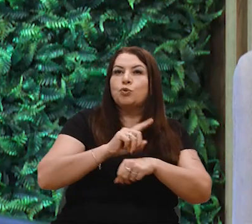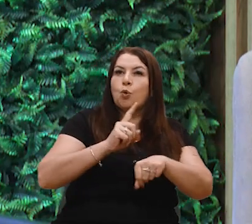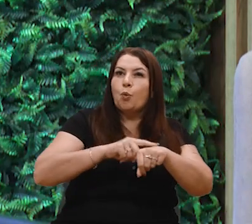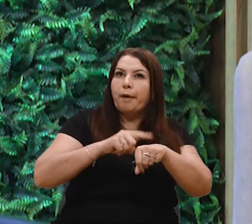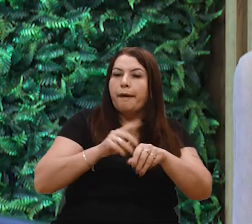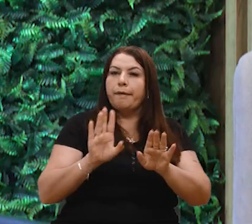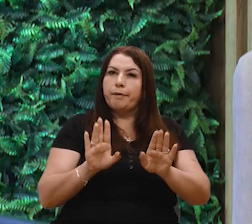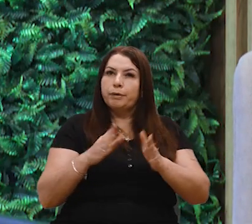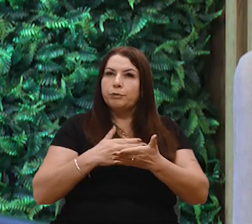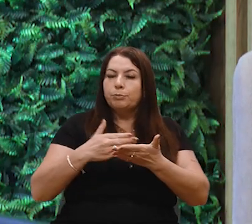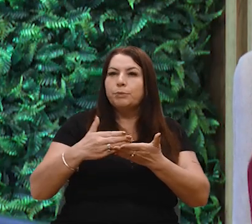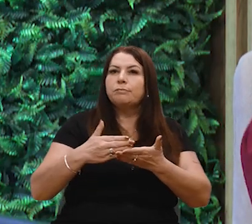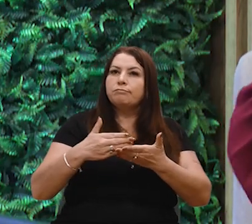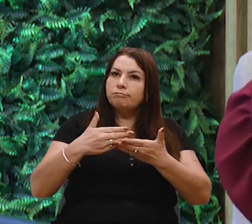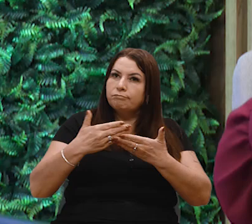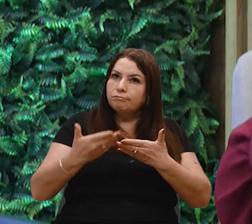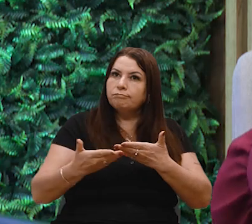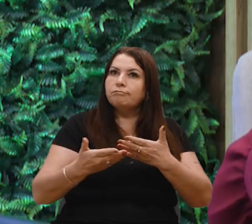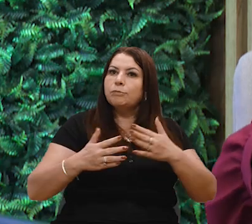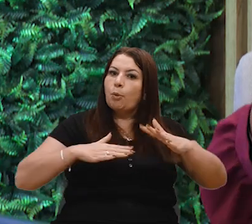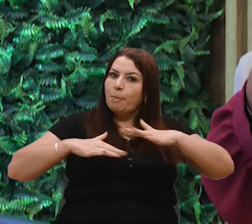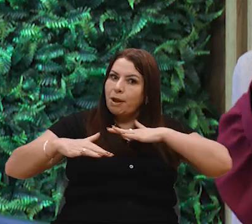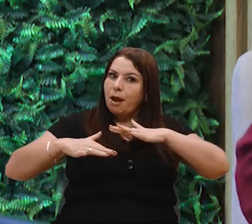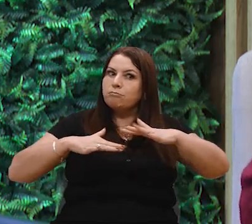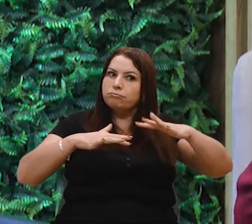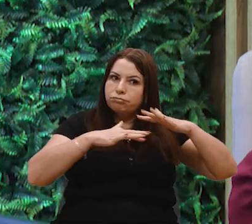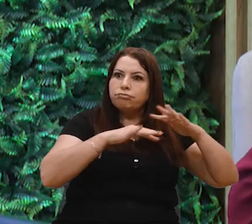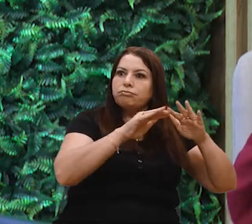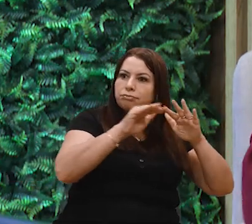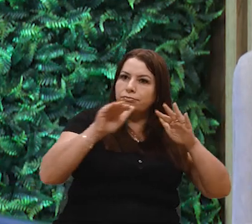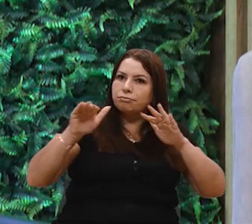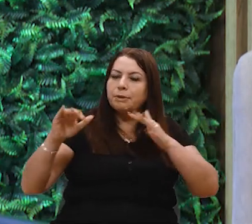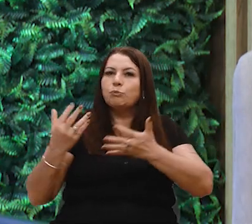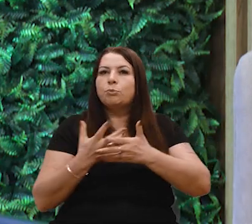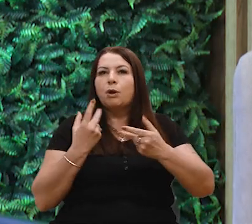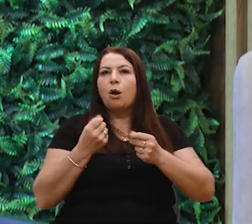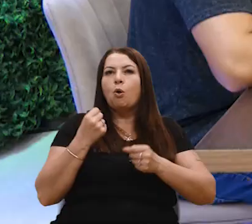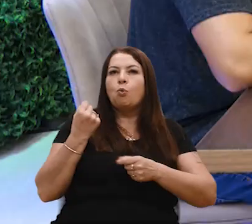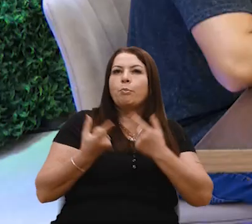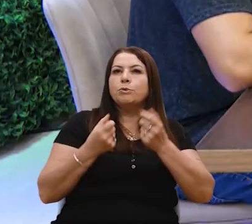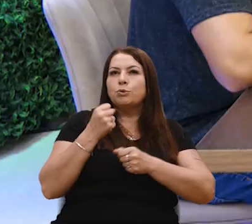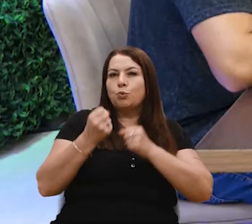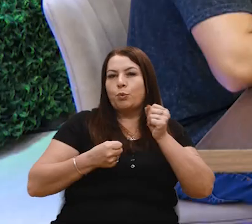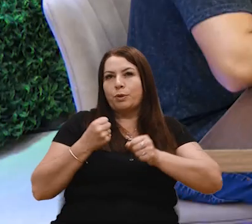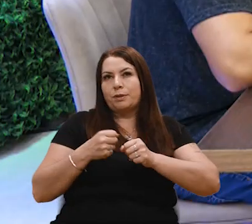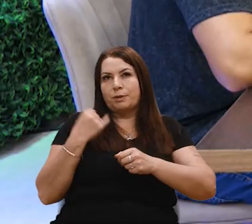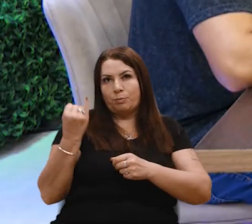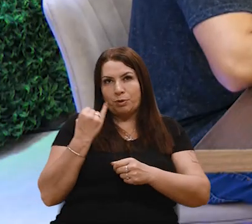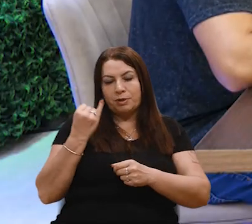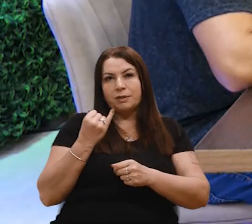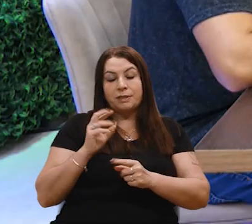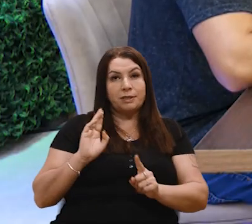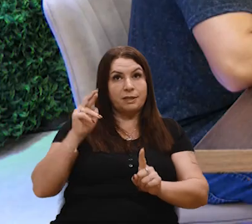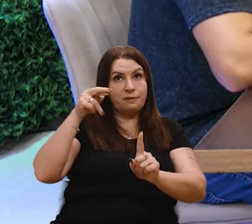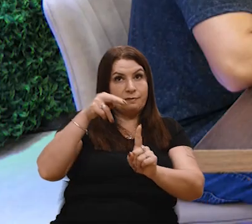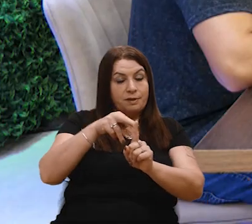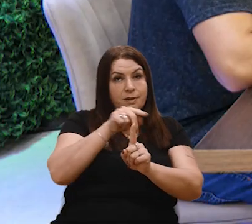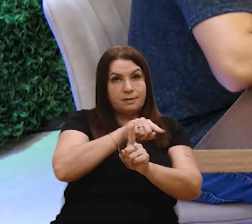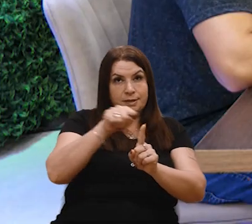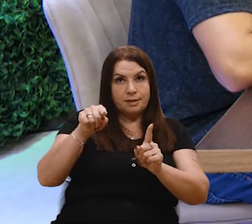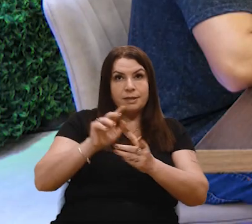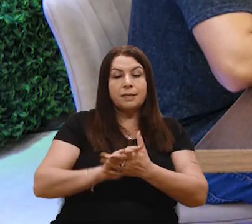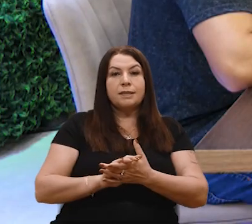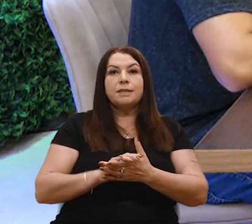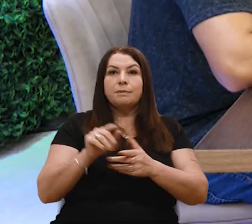alguns dias e horários. E aí começamos a nos mobilizar muito em relação a isso. Algumas corridas que já são importantes, que já são